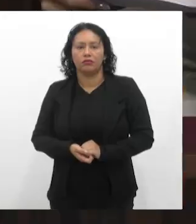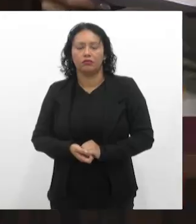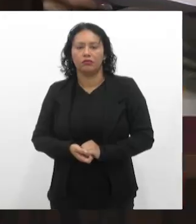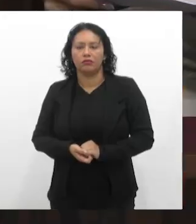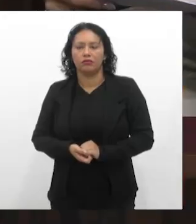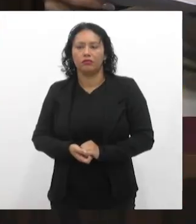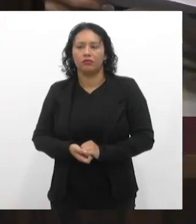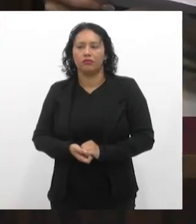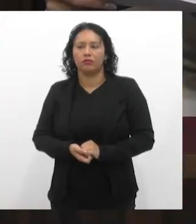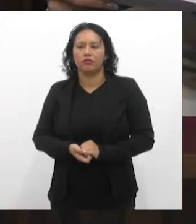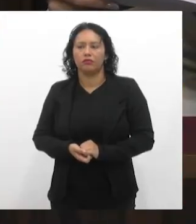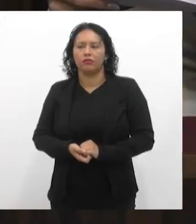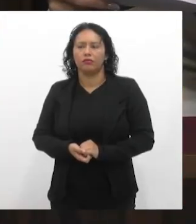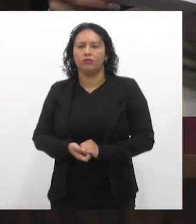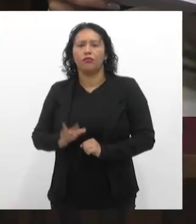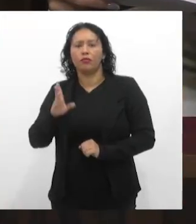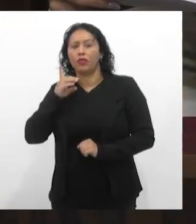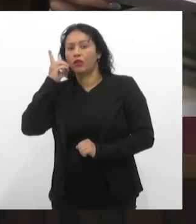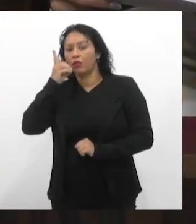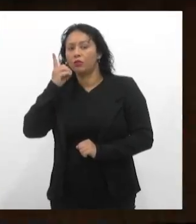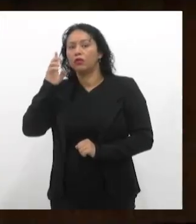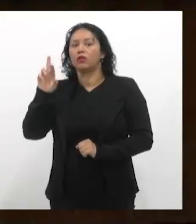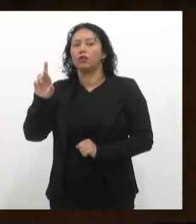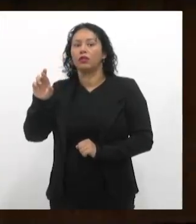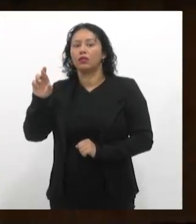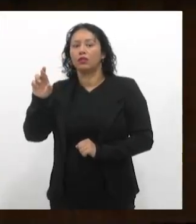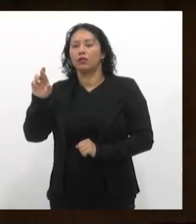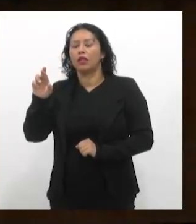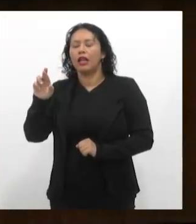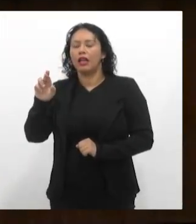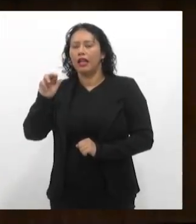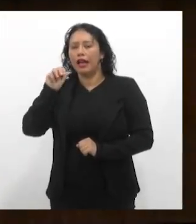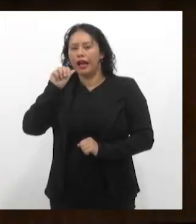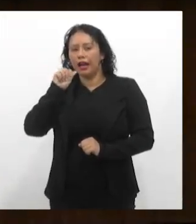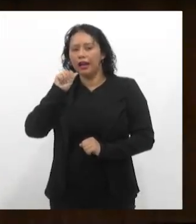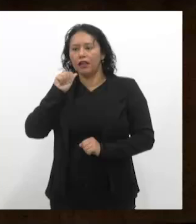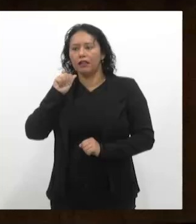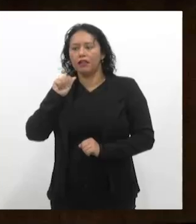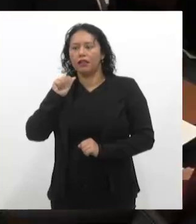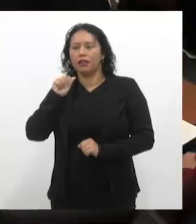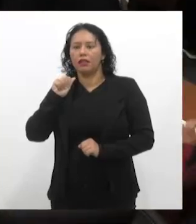Autoria só o deputado Rodrigo Amorim. Ah, sim, então acompanha a CCJ.